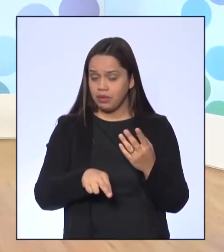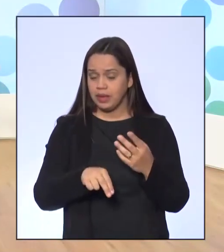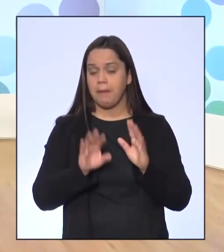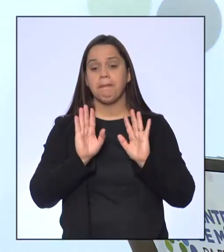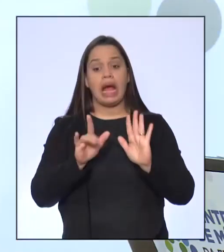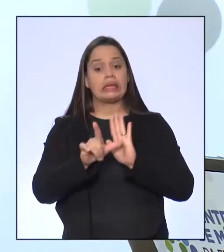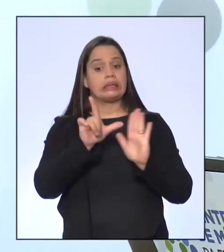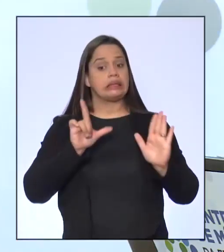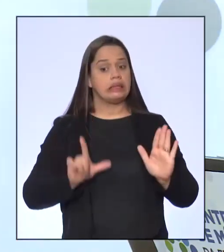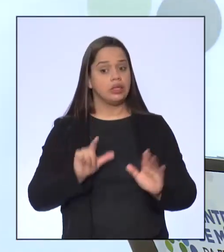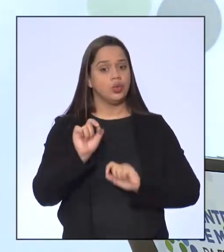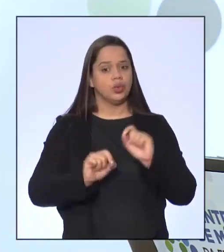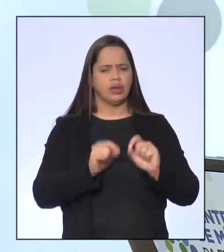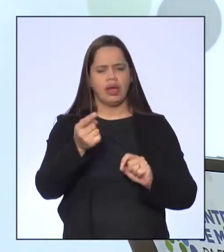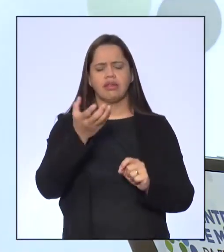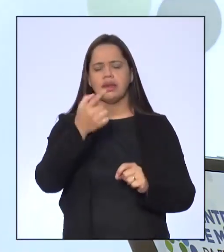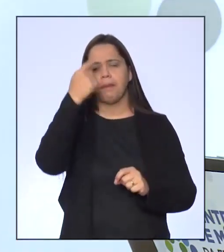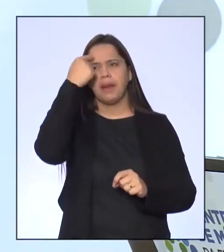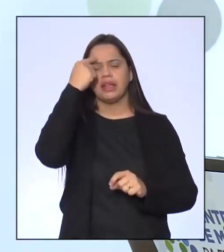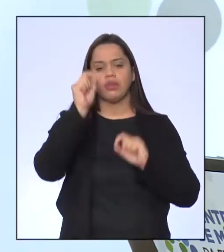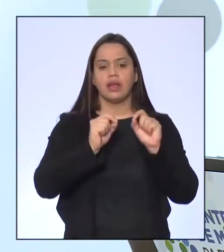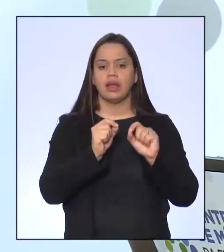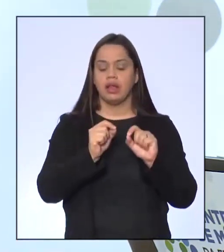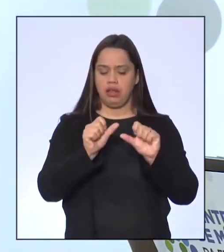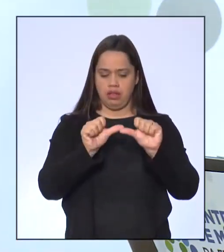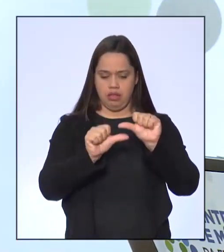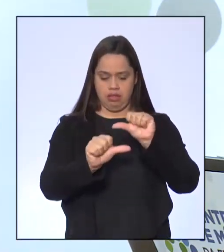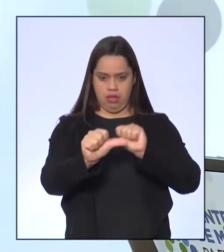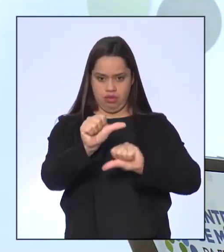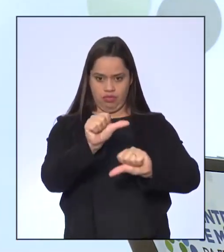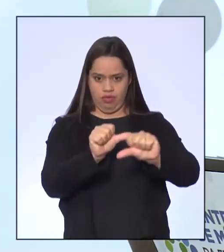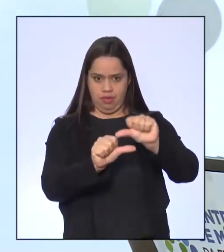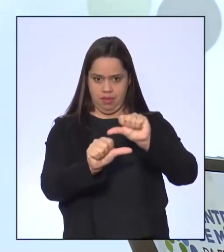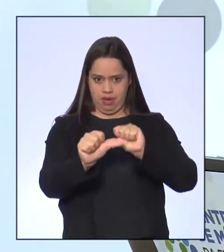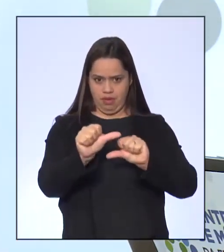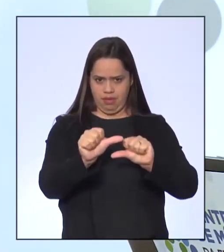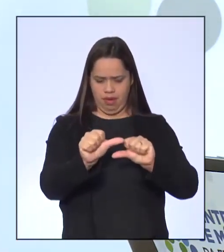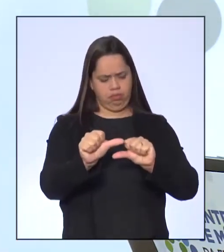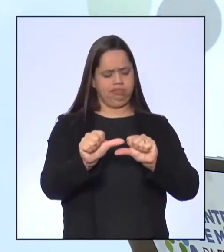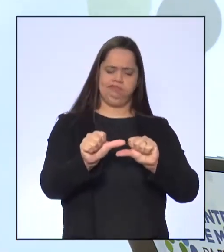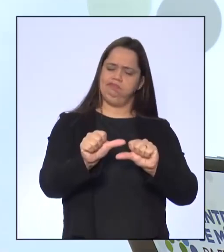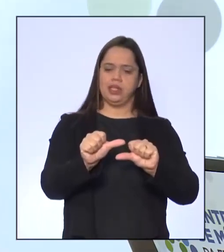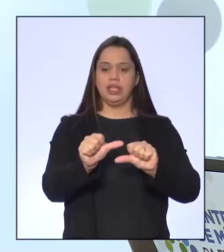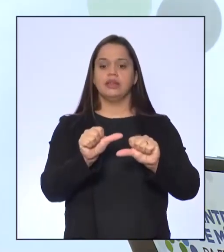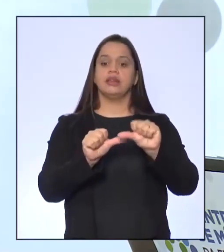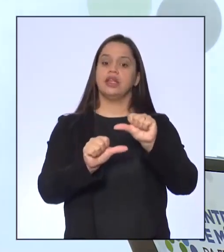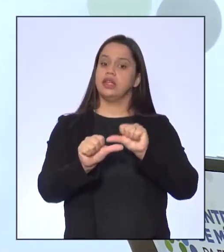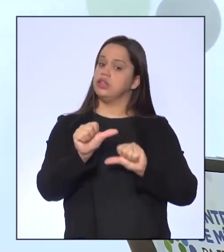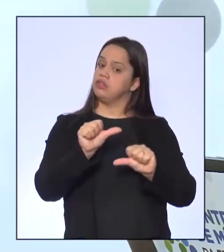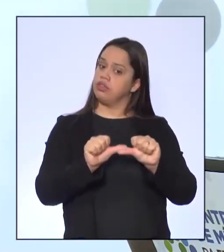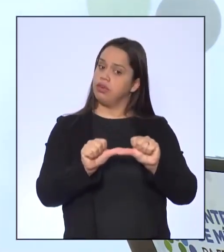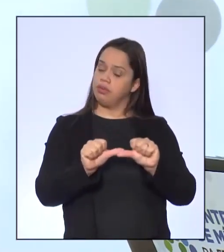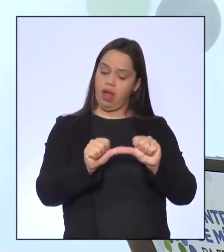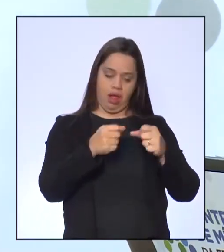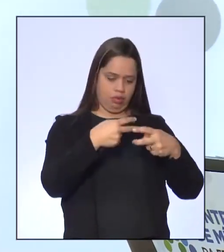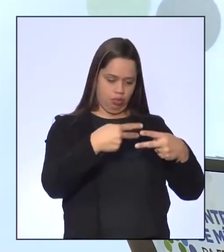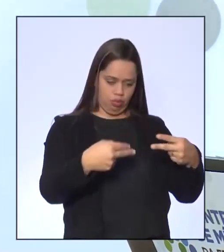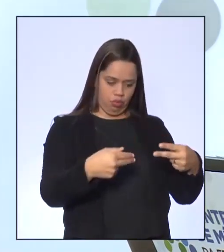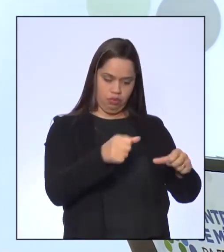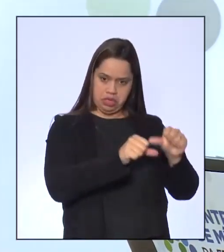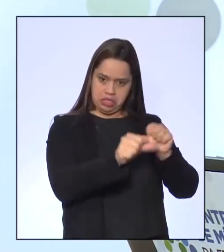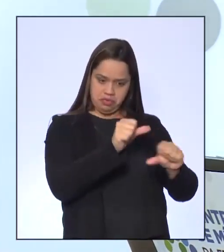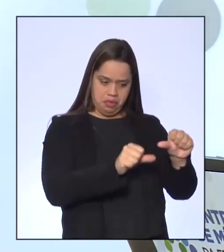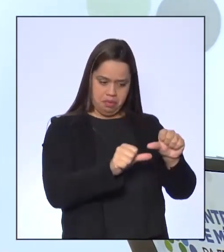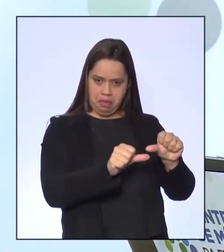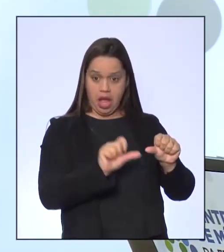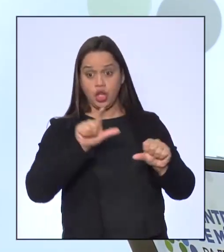antes, um pouquinho, eu quero que você pense assim, olha, transformar, né? Vou transformar uma coisa em outra. Essa coisa pode